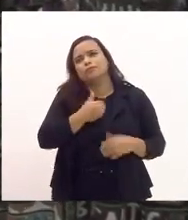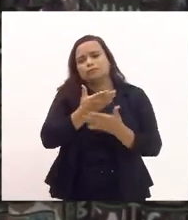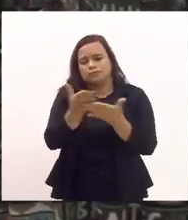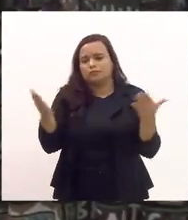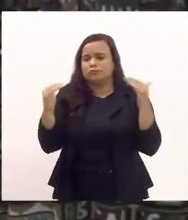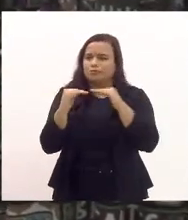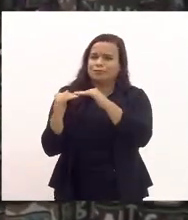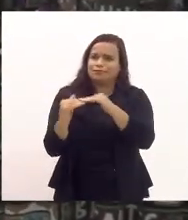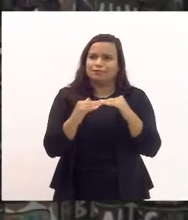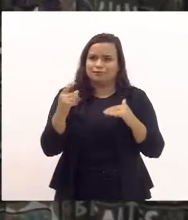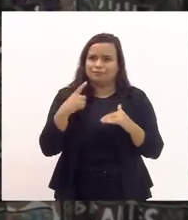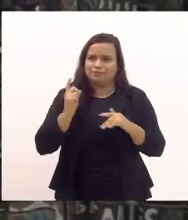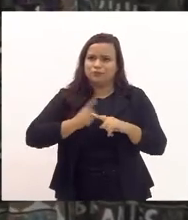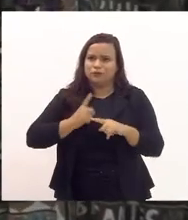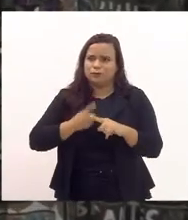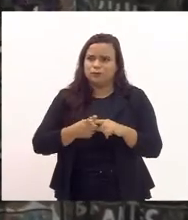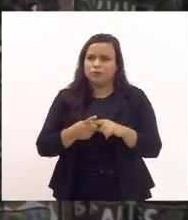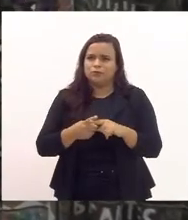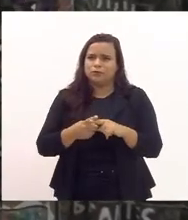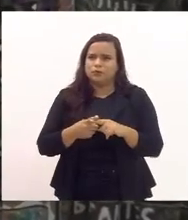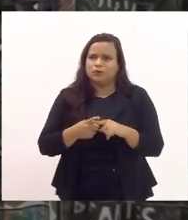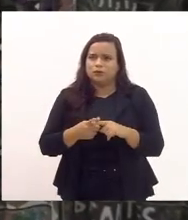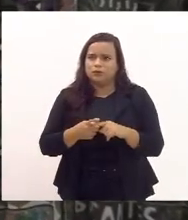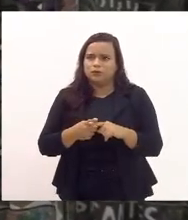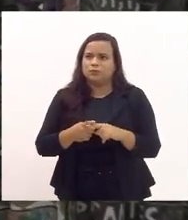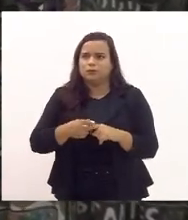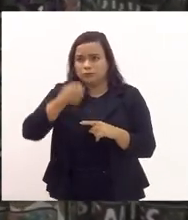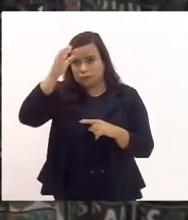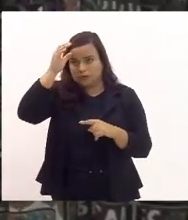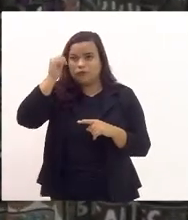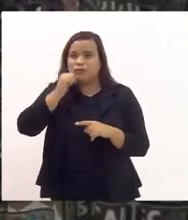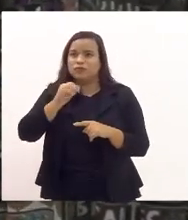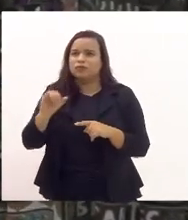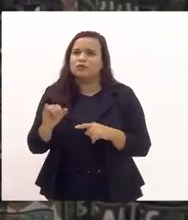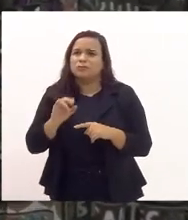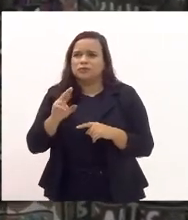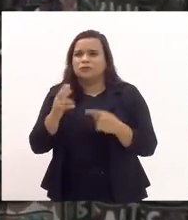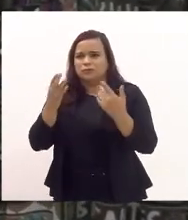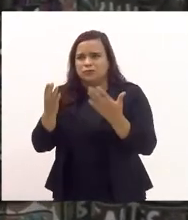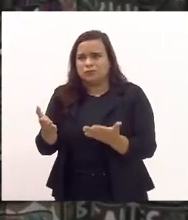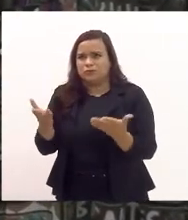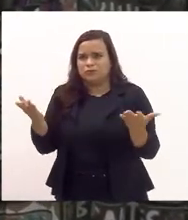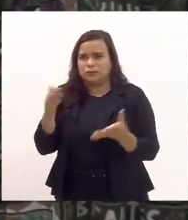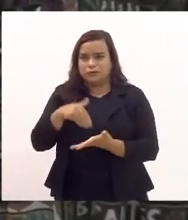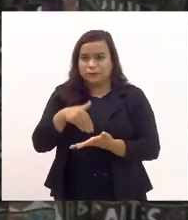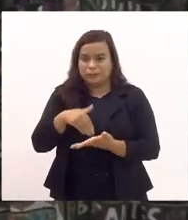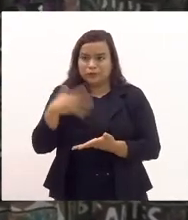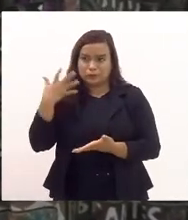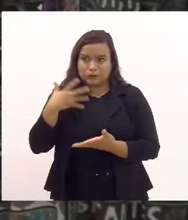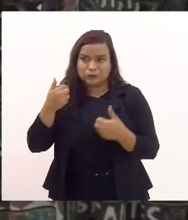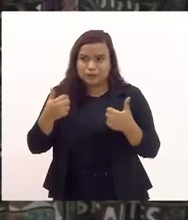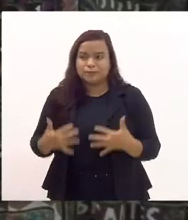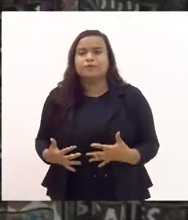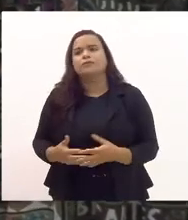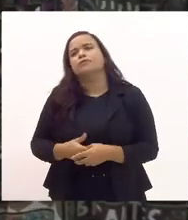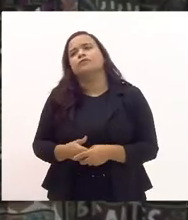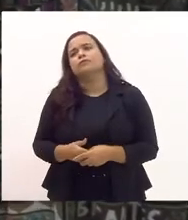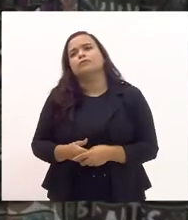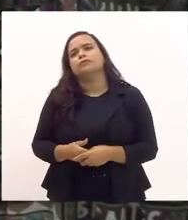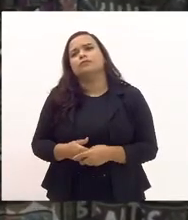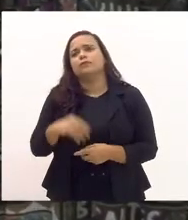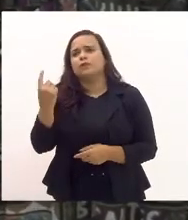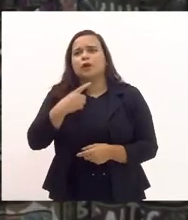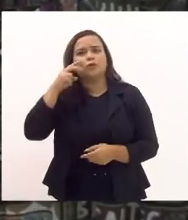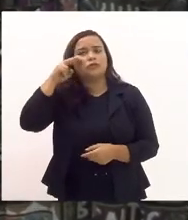deputada porque cada vez mais Deputado a tia Ju que ora Preside esse final de sessão Nós